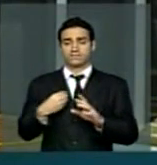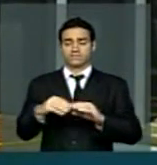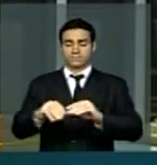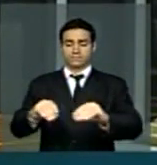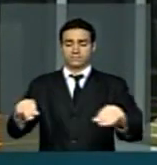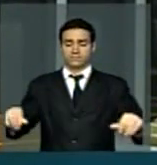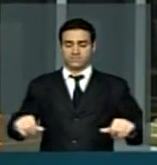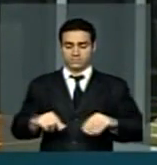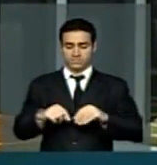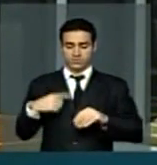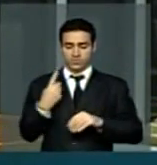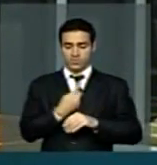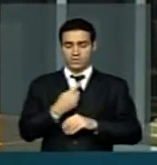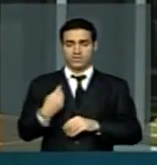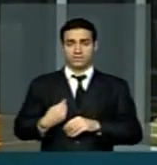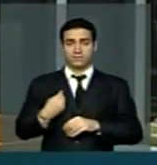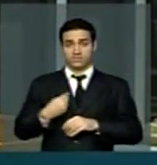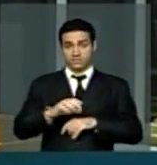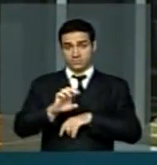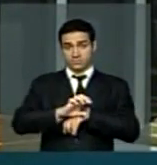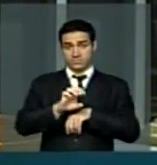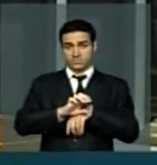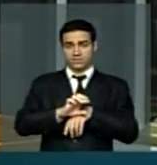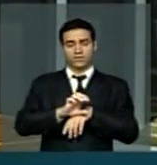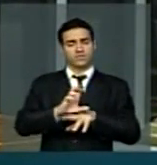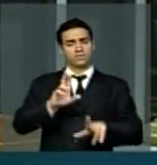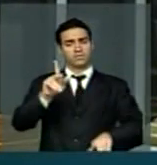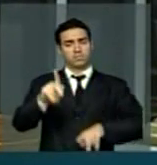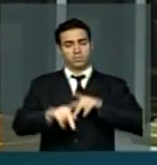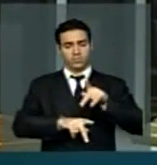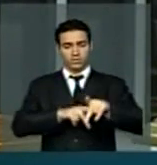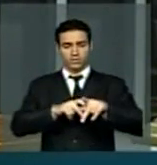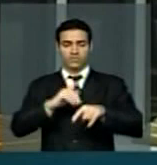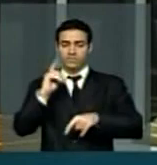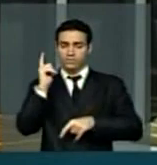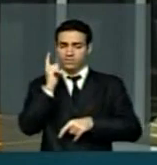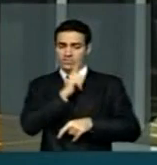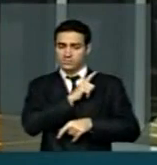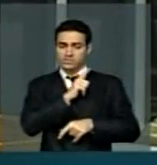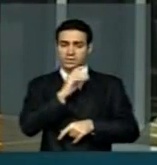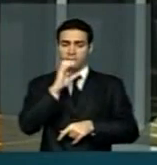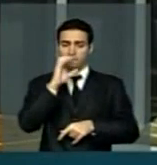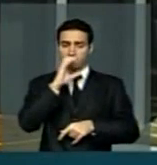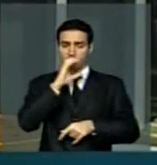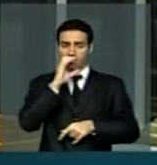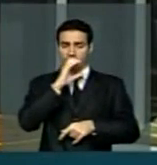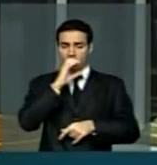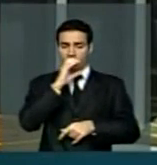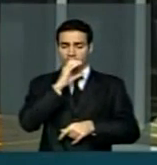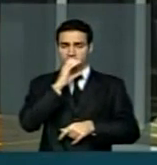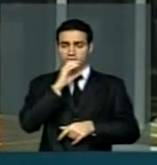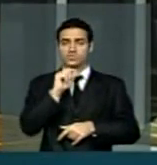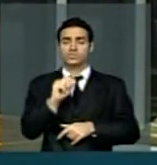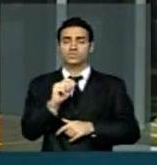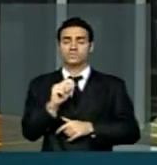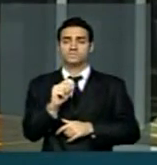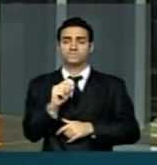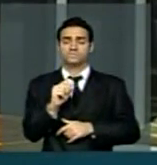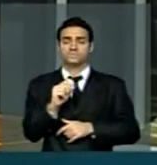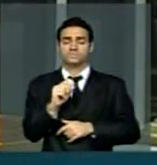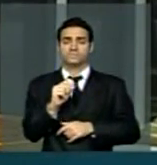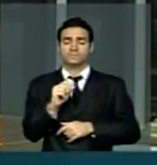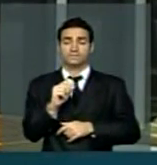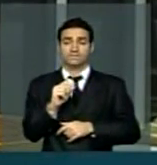região, para que o nosso povo pudesse, o mais rápido possível, ir